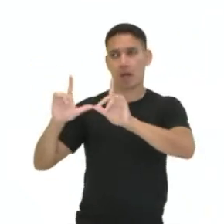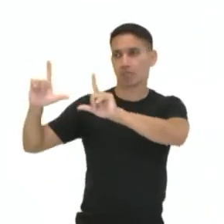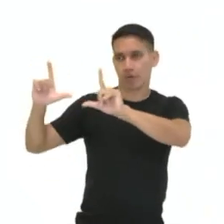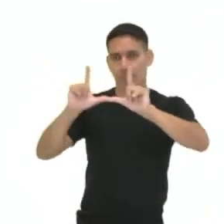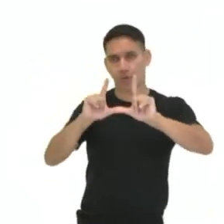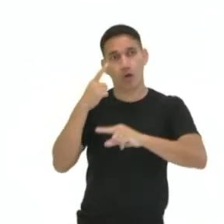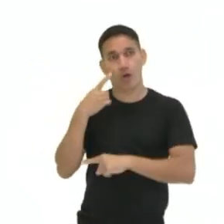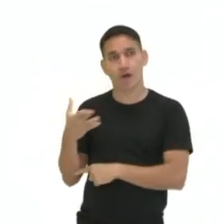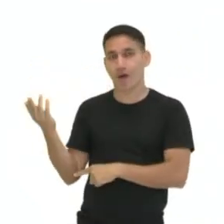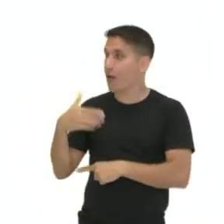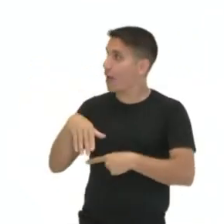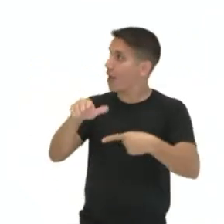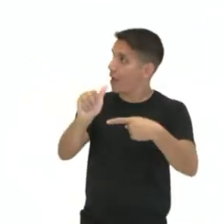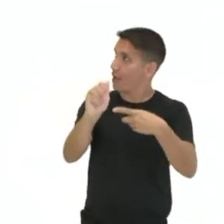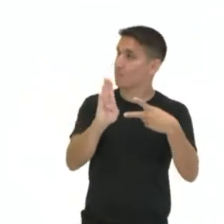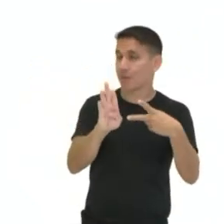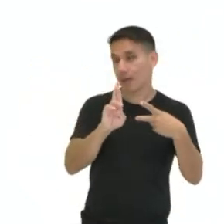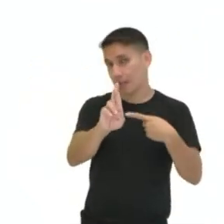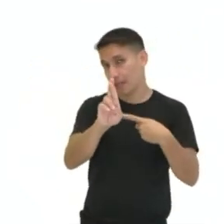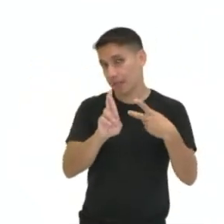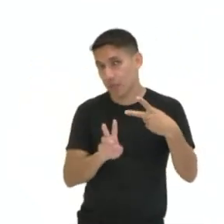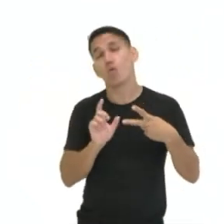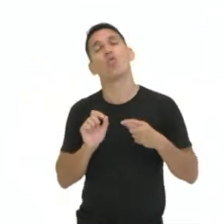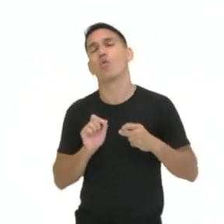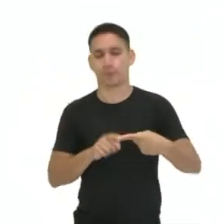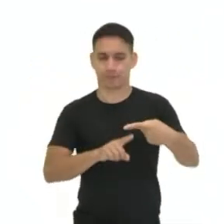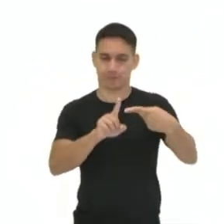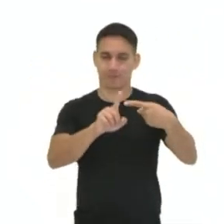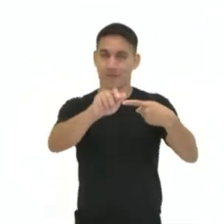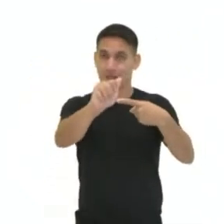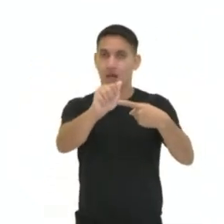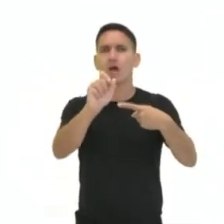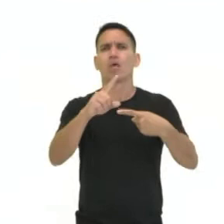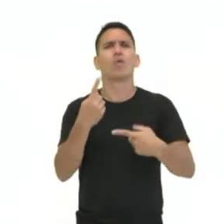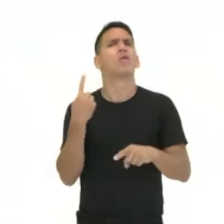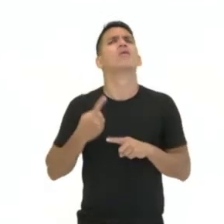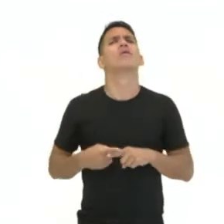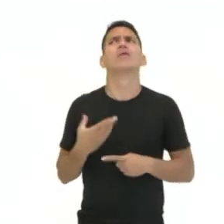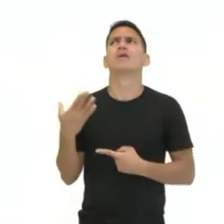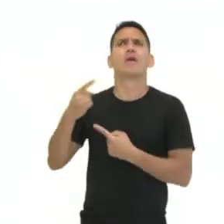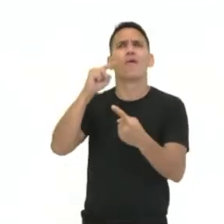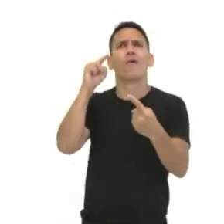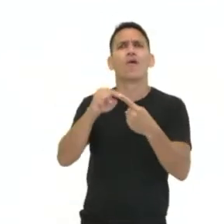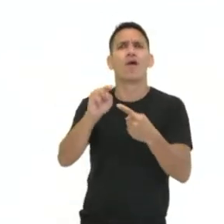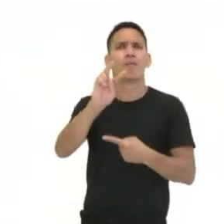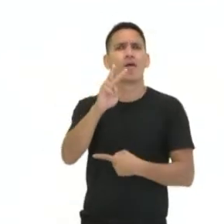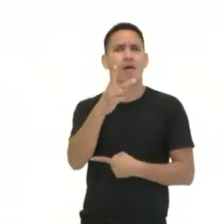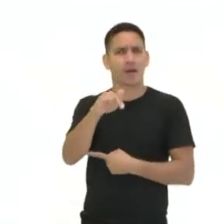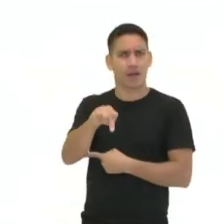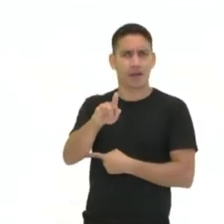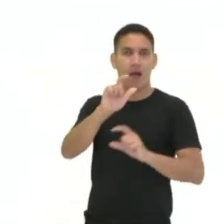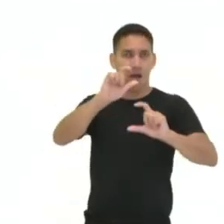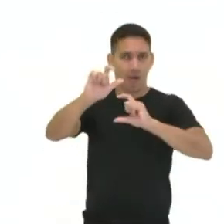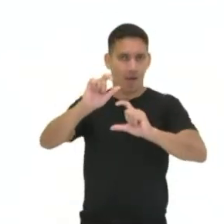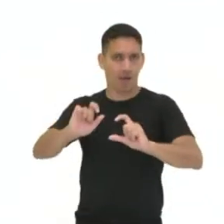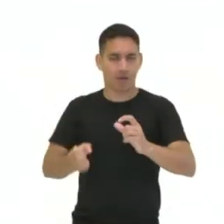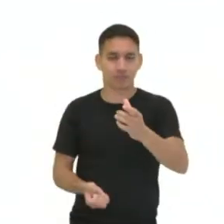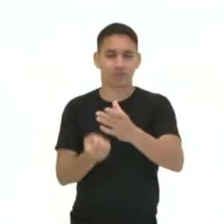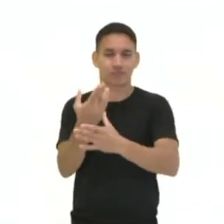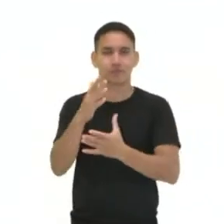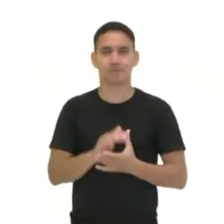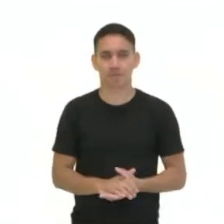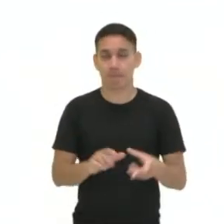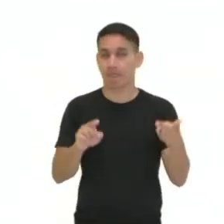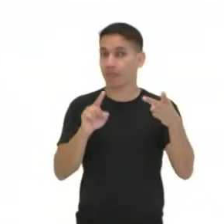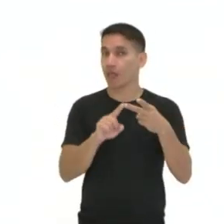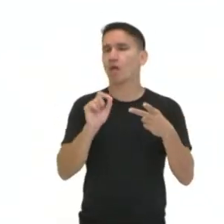têm duas questões para responder. A primeira é, para qual finalidade essa HQ foi produzida? E a